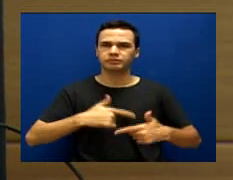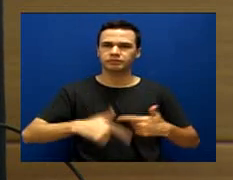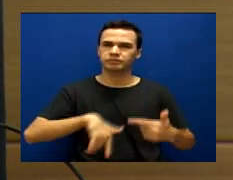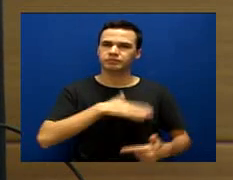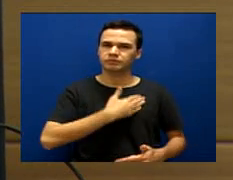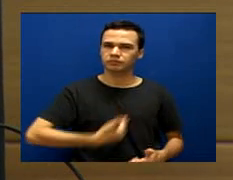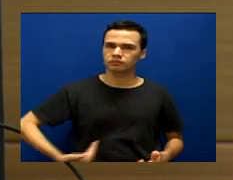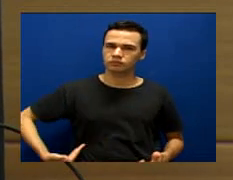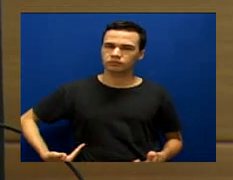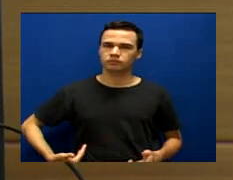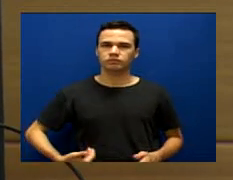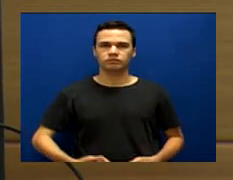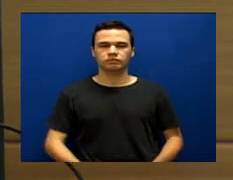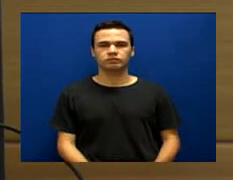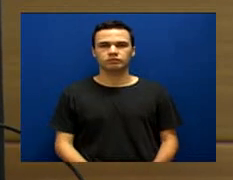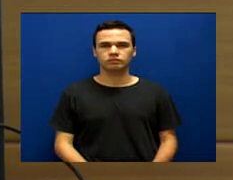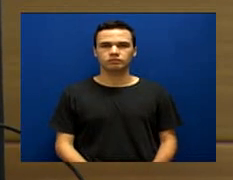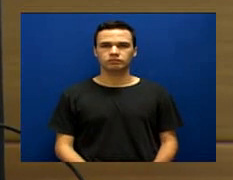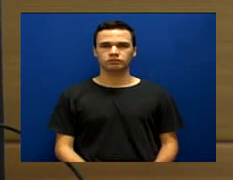dos Animais.